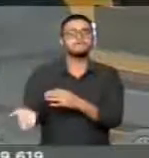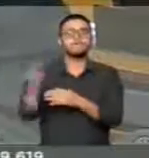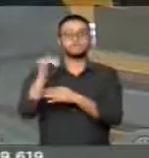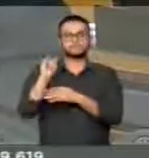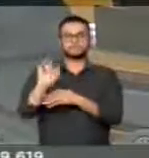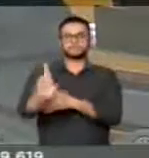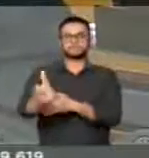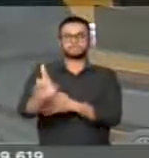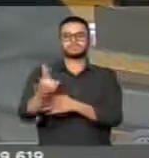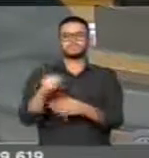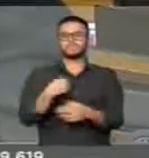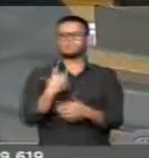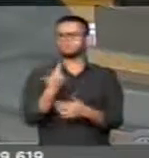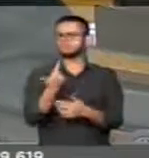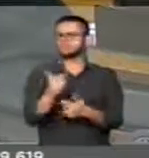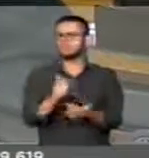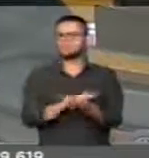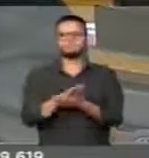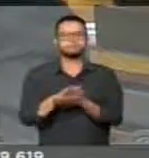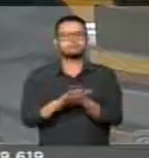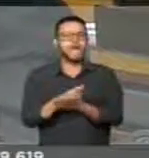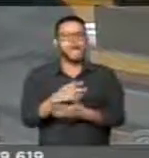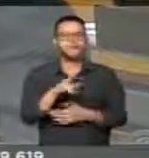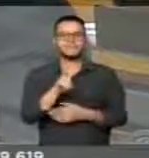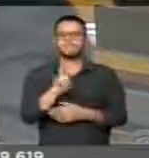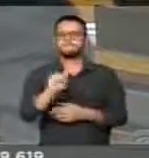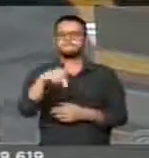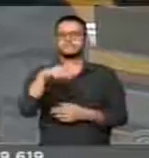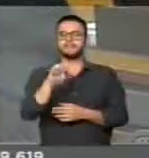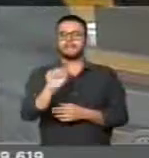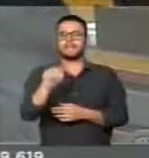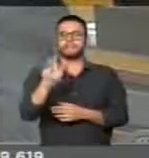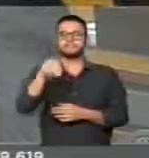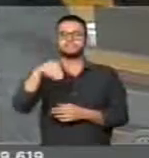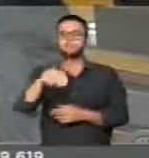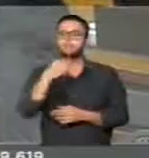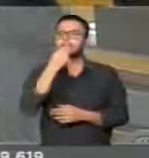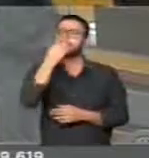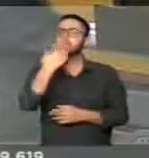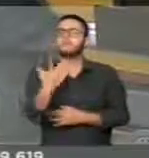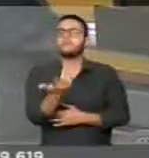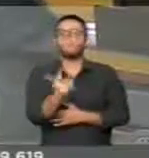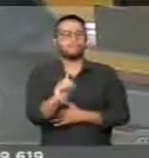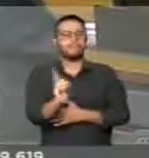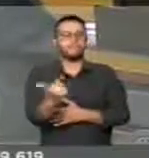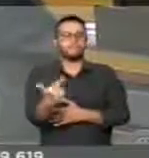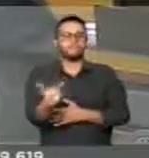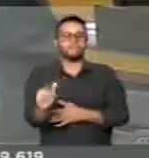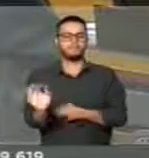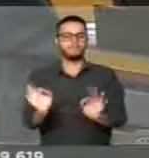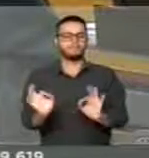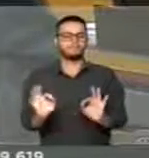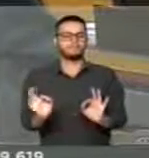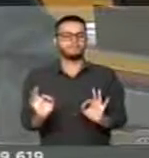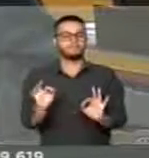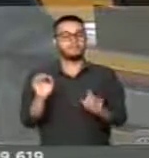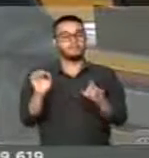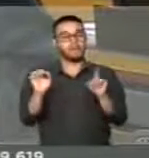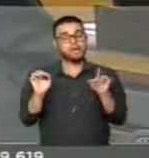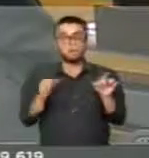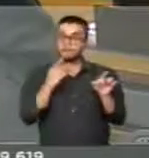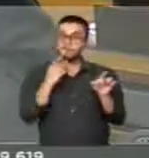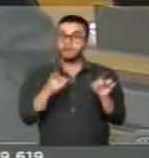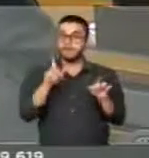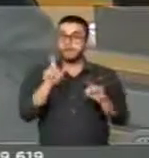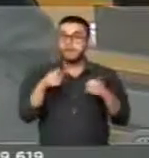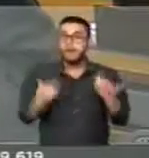vantagem ilícita ou qualquer vantagem com relação a qualquer natureza vinda deste processo. E esse processo ao qual se referia era a CPI